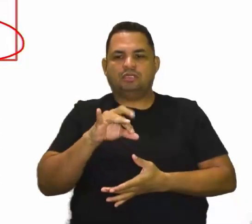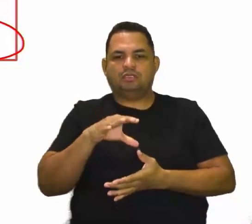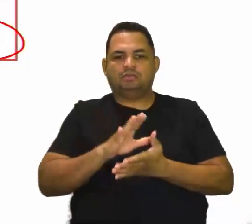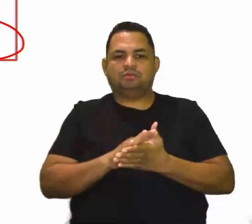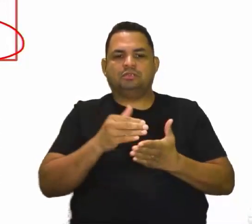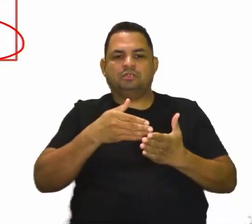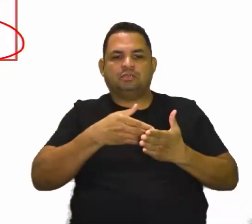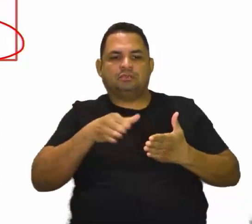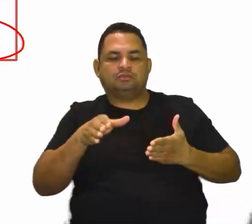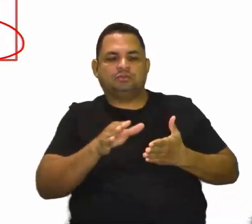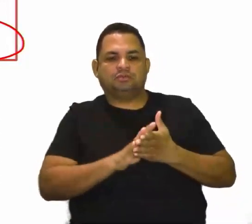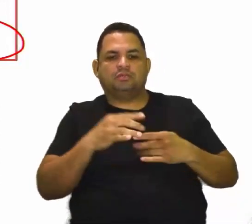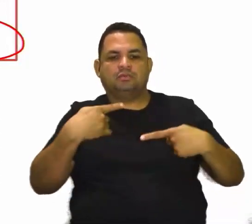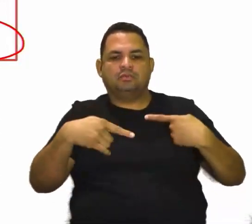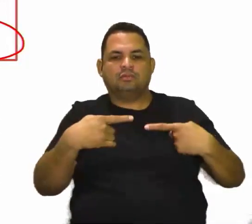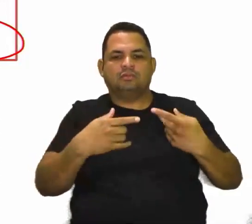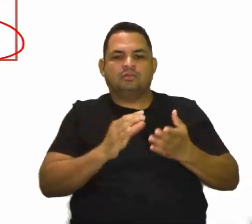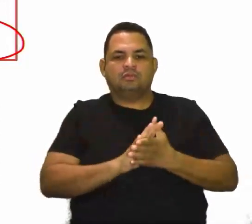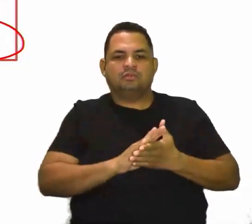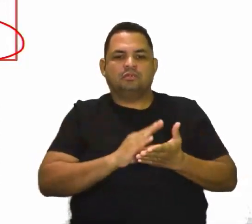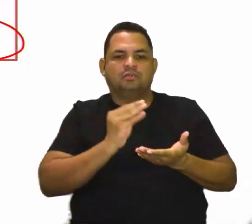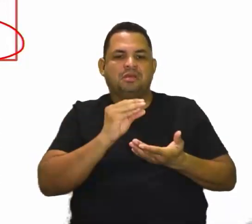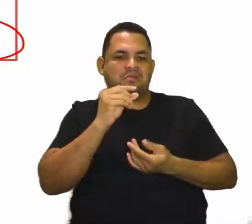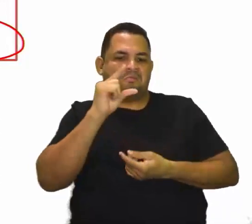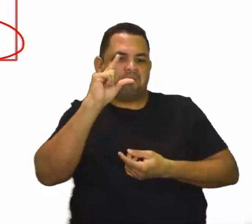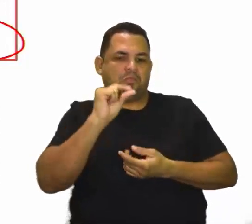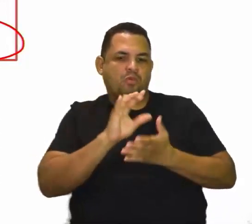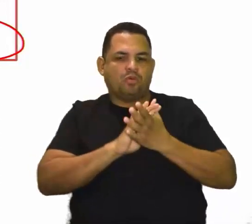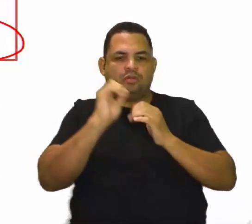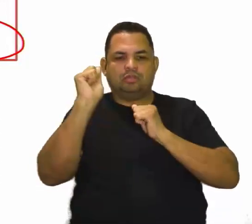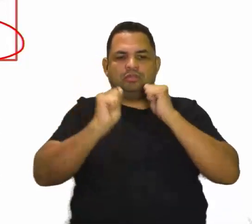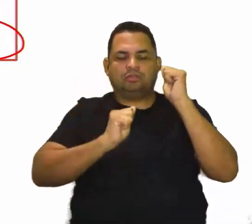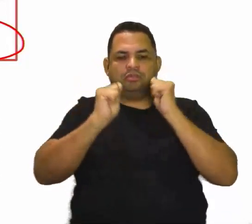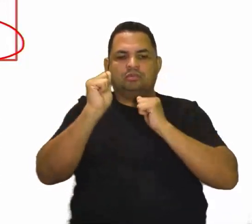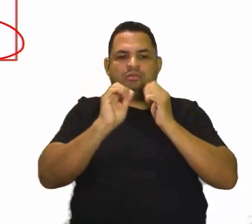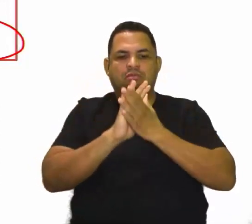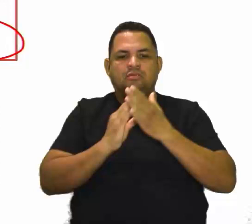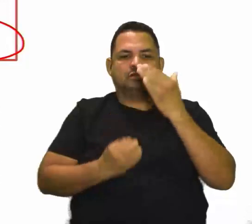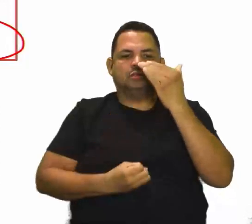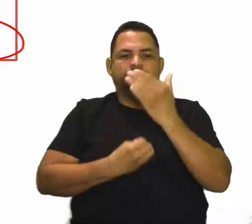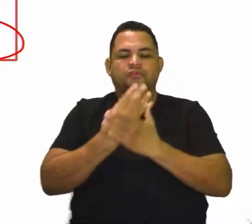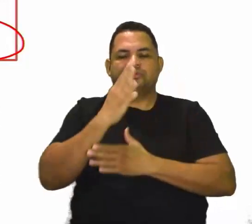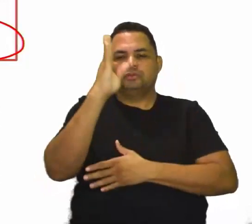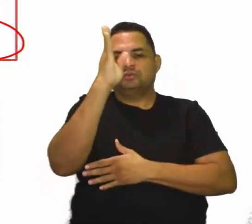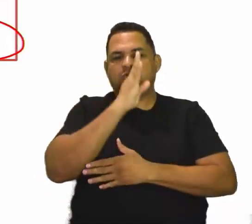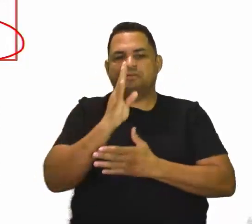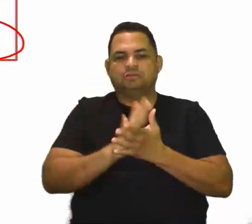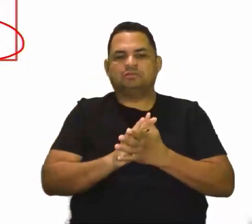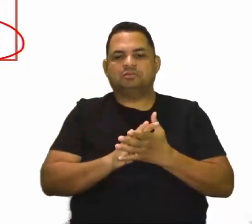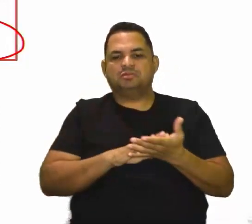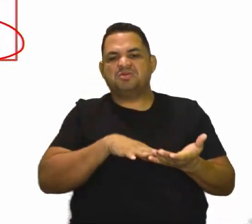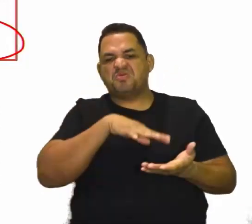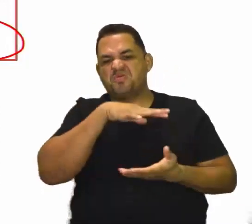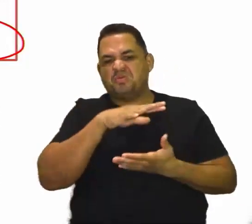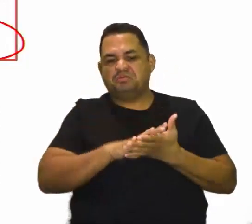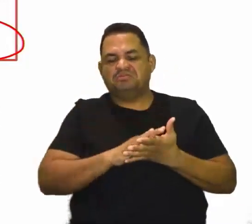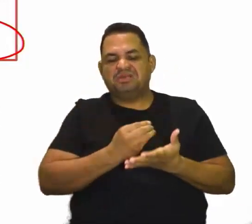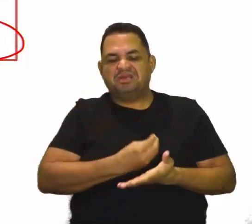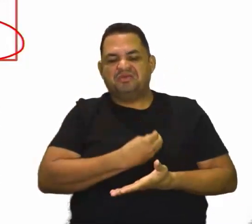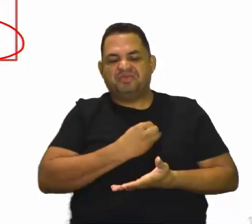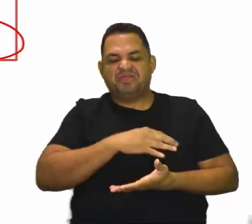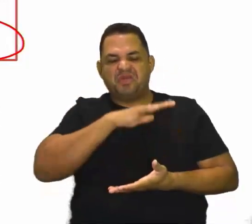exclusão política, a incipiente industrialização que está surgindo no Brasil aí, as péssimas condições de vida